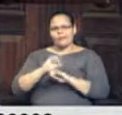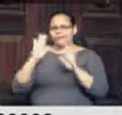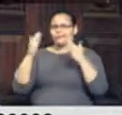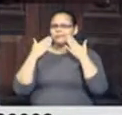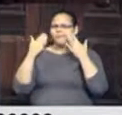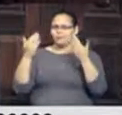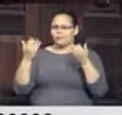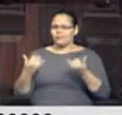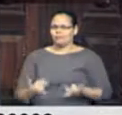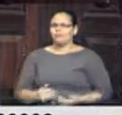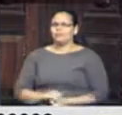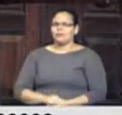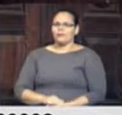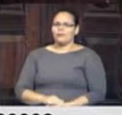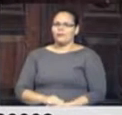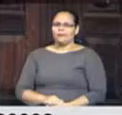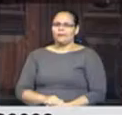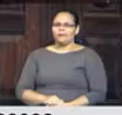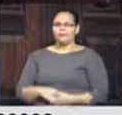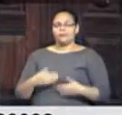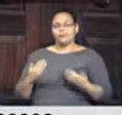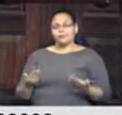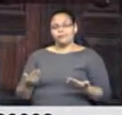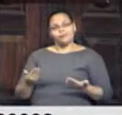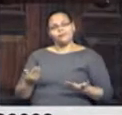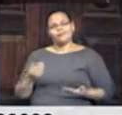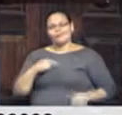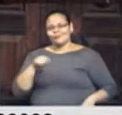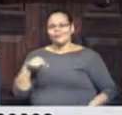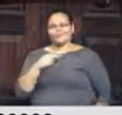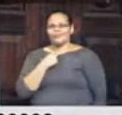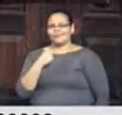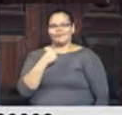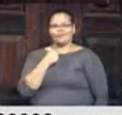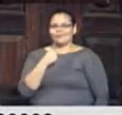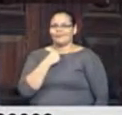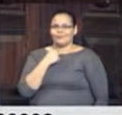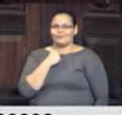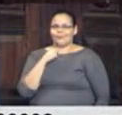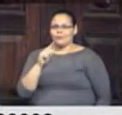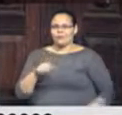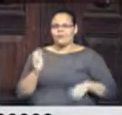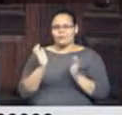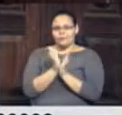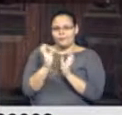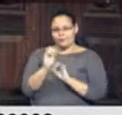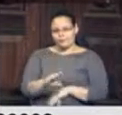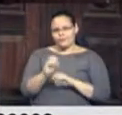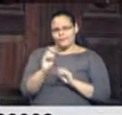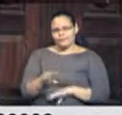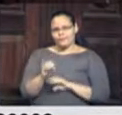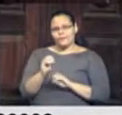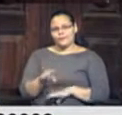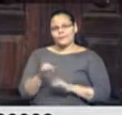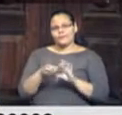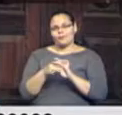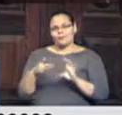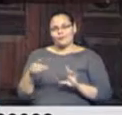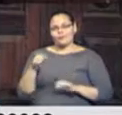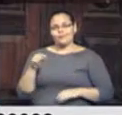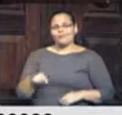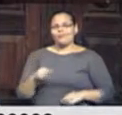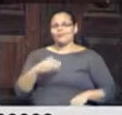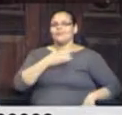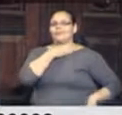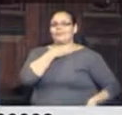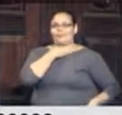questões. Primeira coisa, nós não podemos, pela Comissão de Educação, permitir que essa